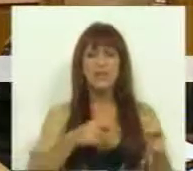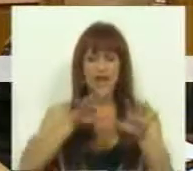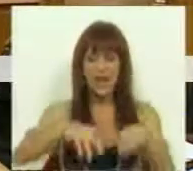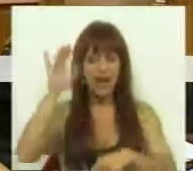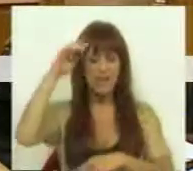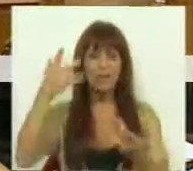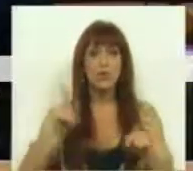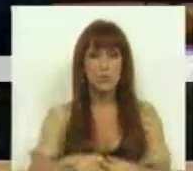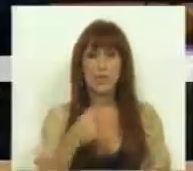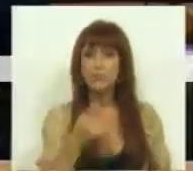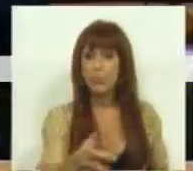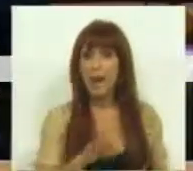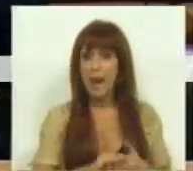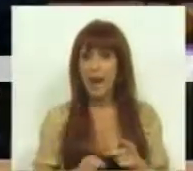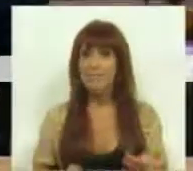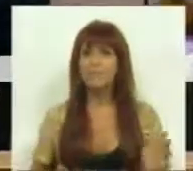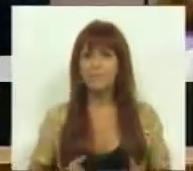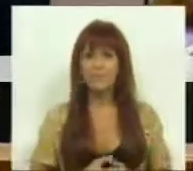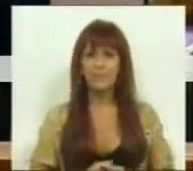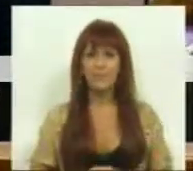da República tem de se pronunciar.